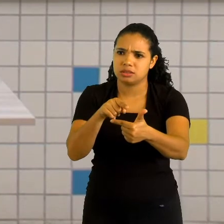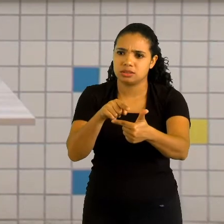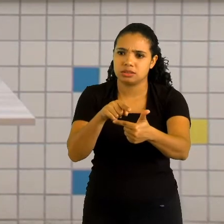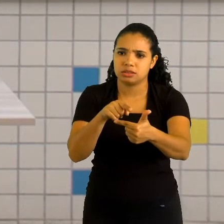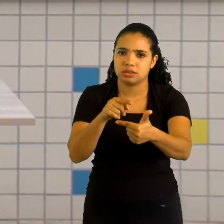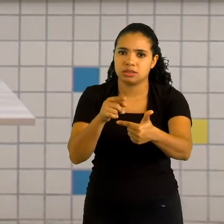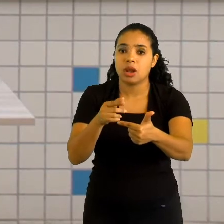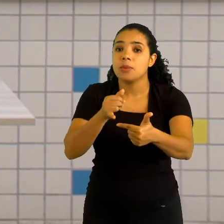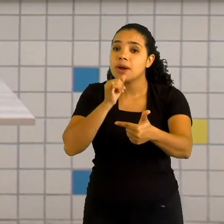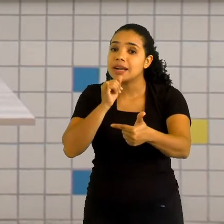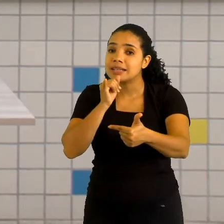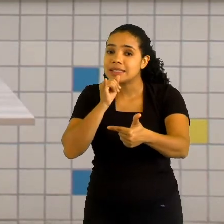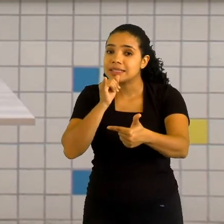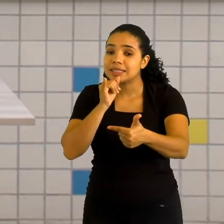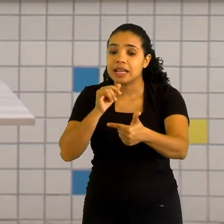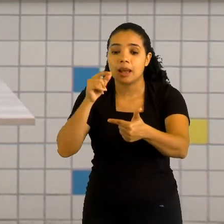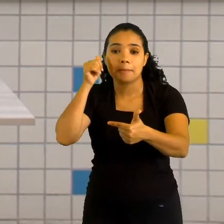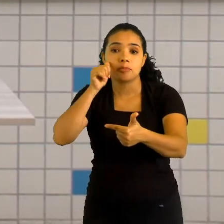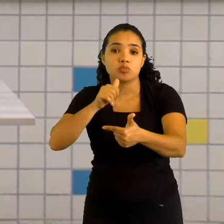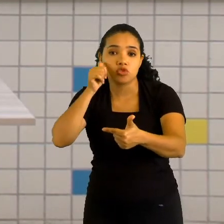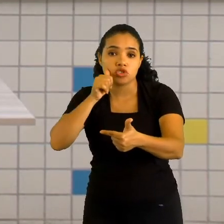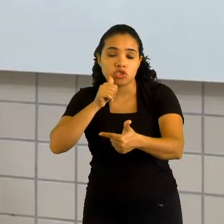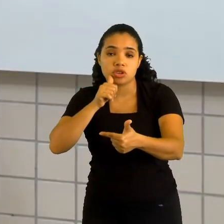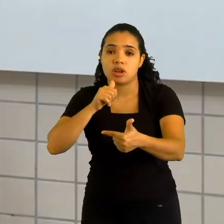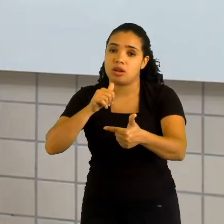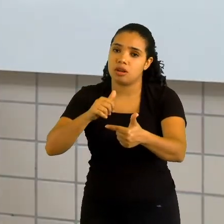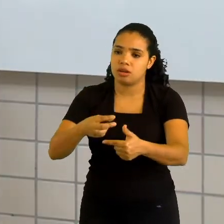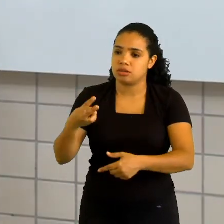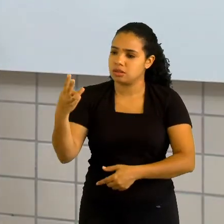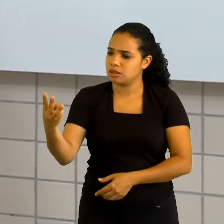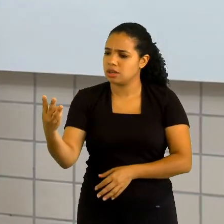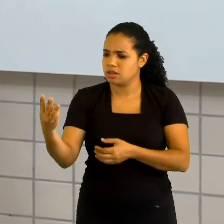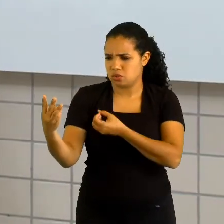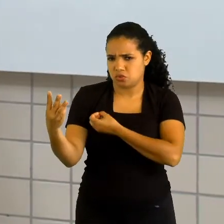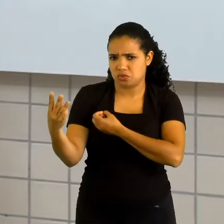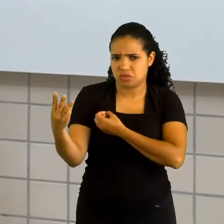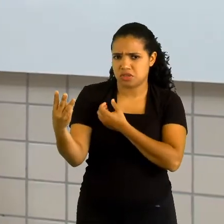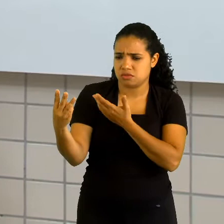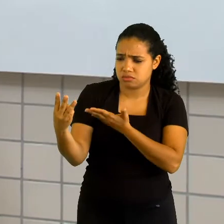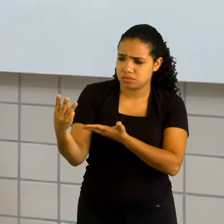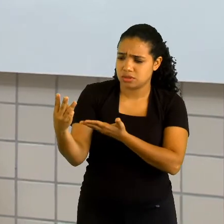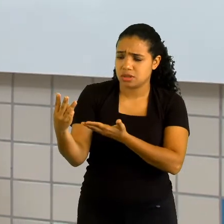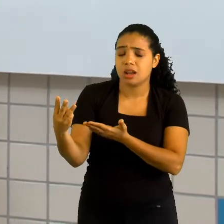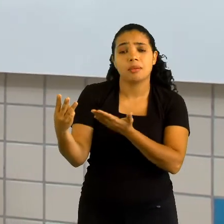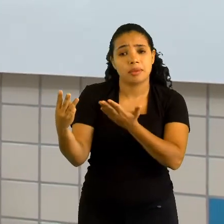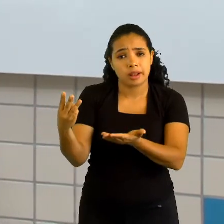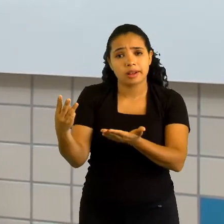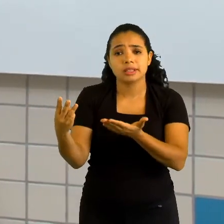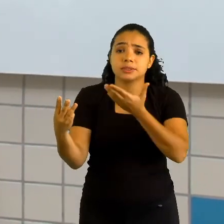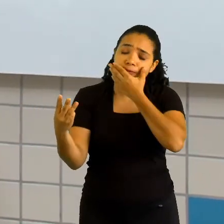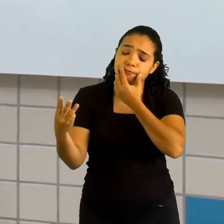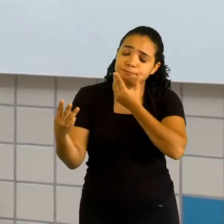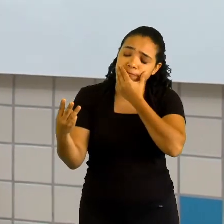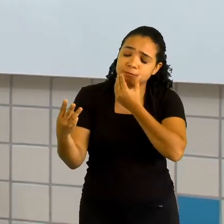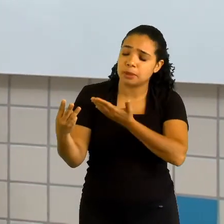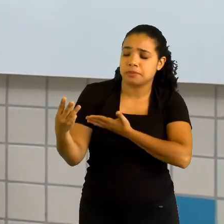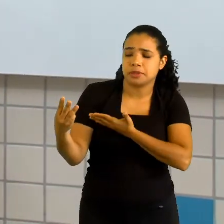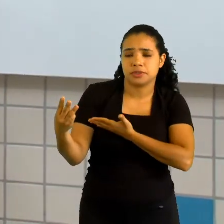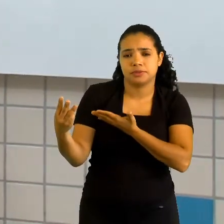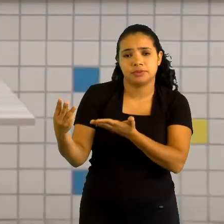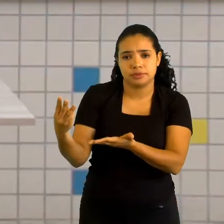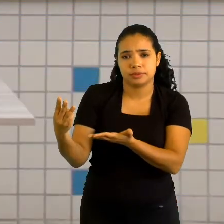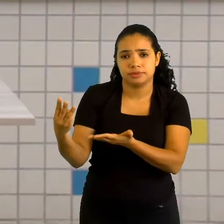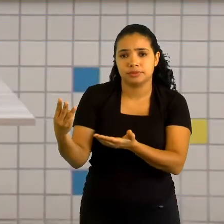nesse meu exemplo, são 2 meninas. O 3 não é só o 3 lá, aquele símbolo. O 3, nesse meu exemplo, são 3